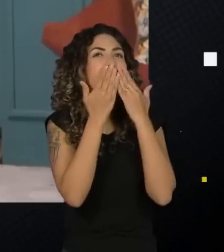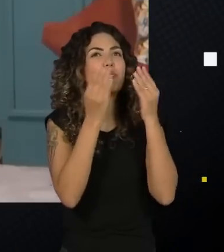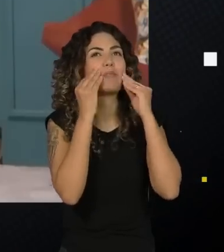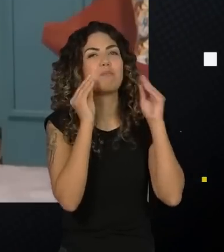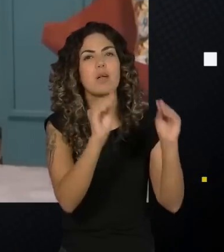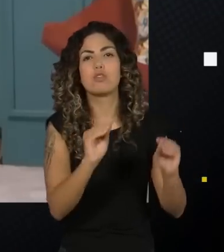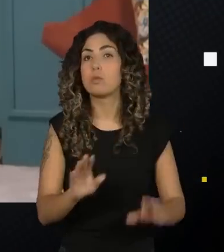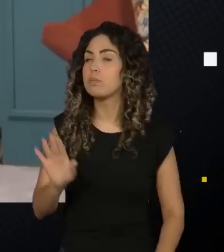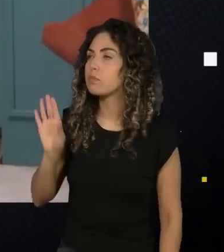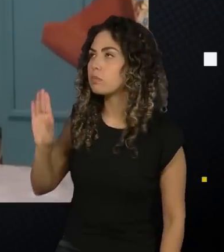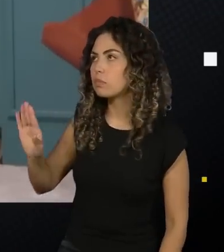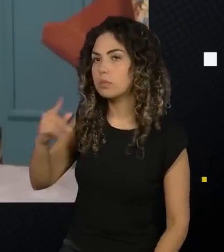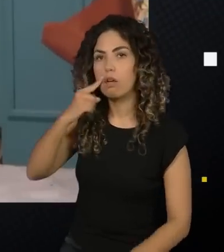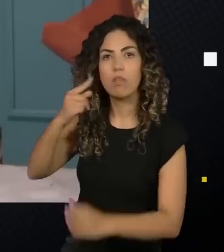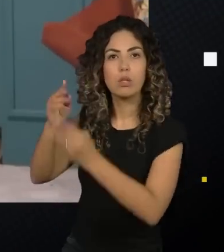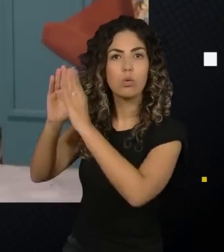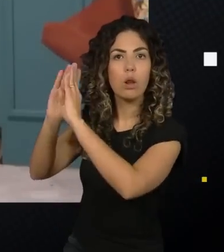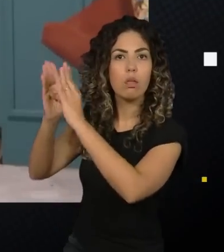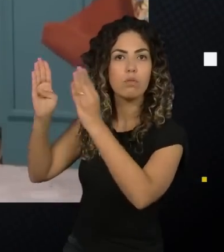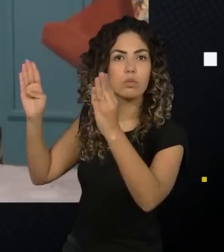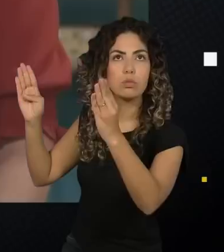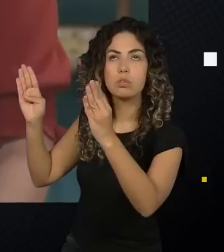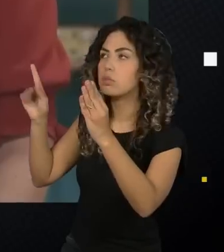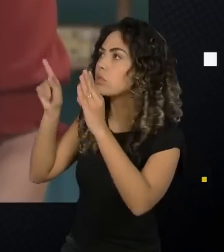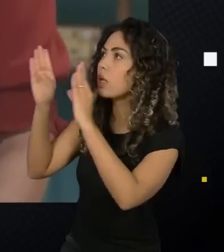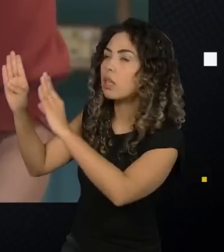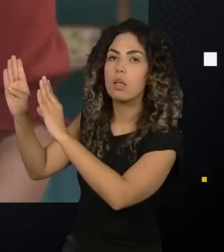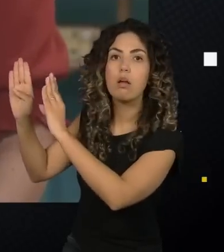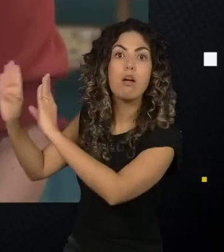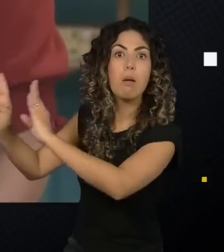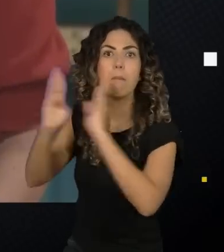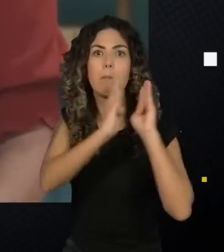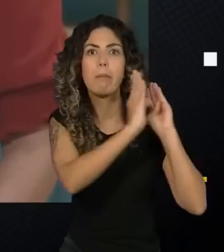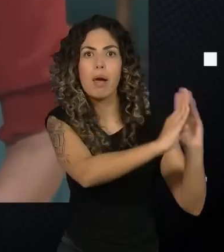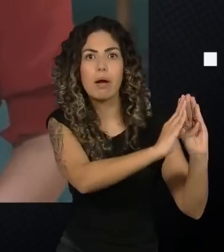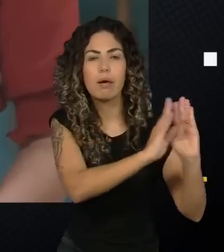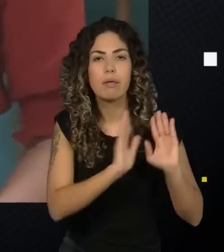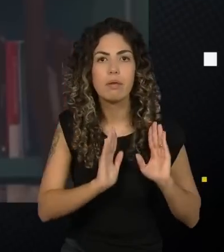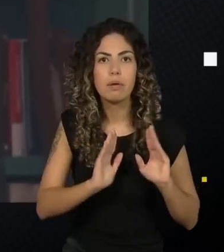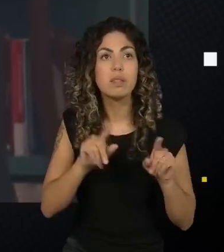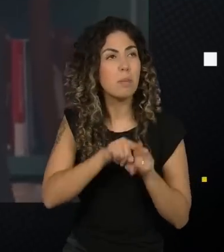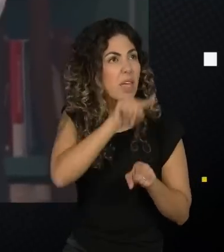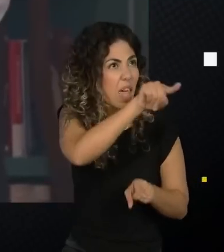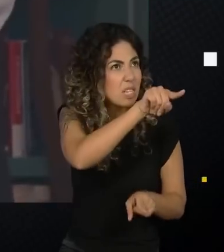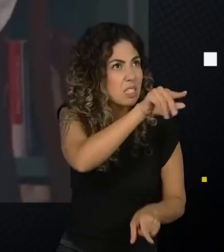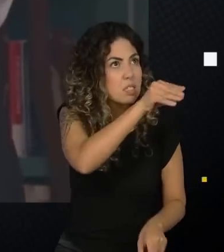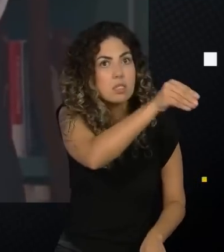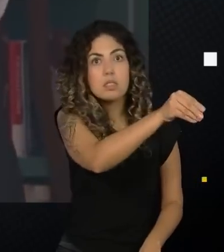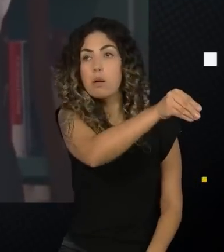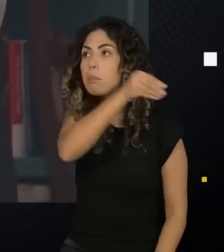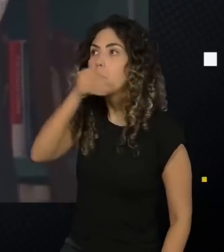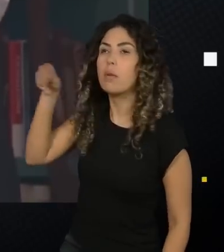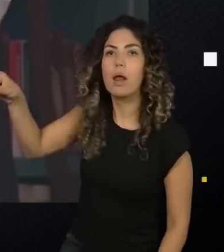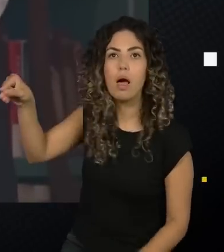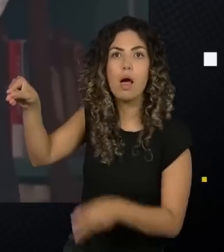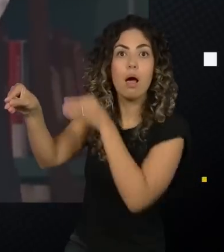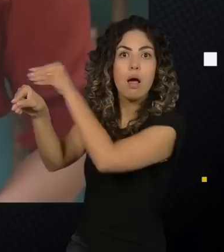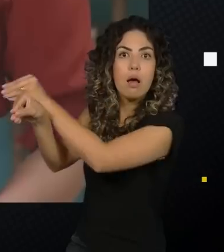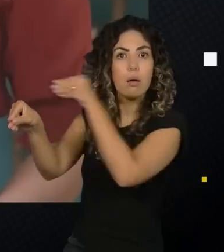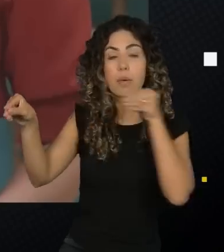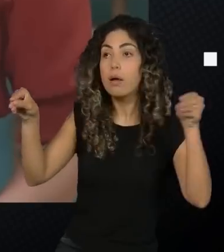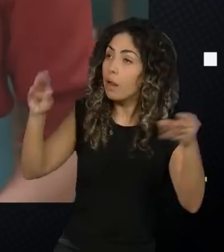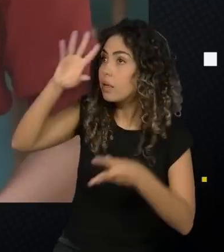que todos esses livros daqui passem pra cá. E todos esses daqui passem pra lá.